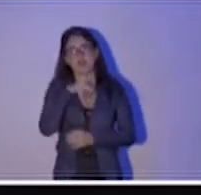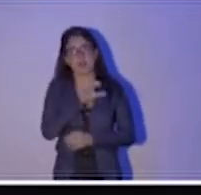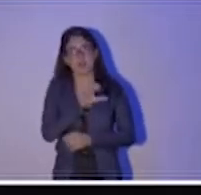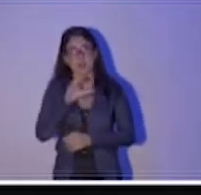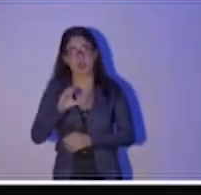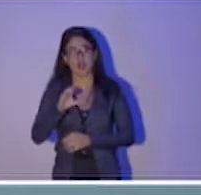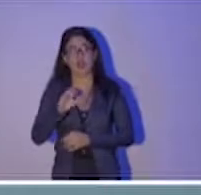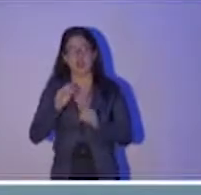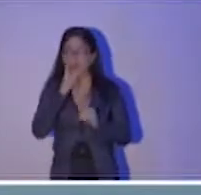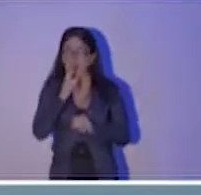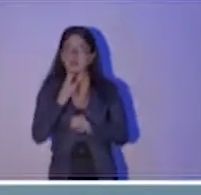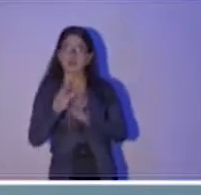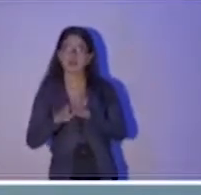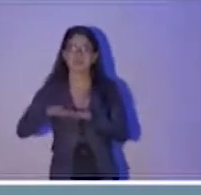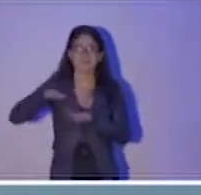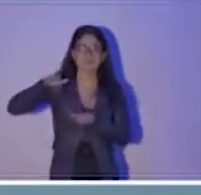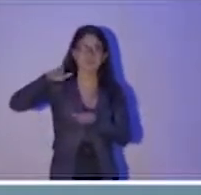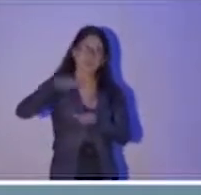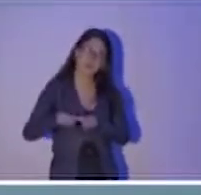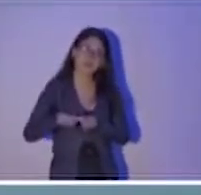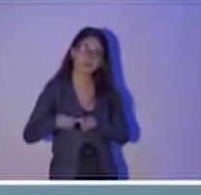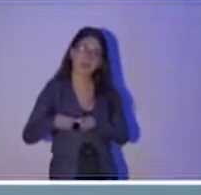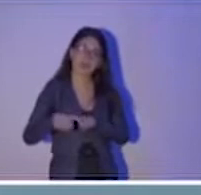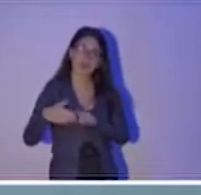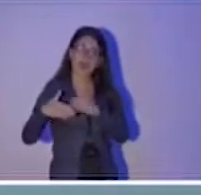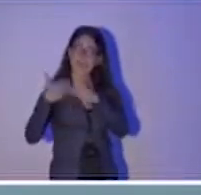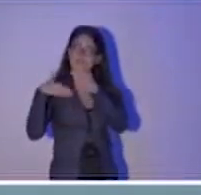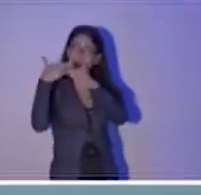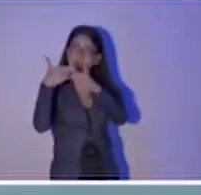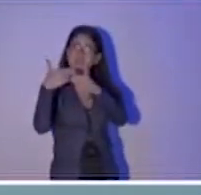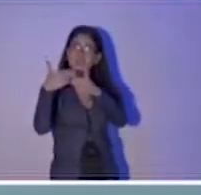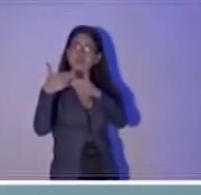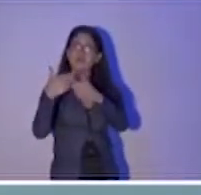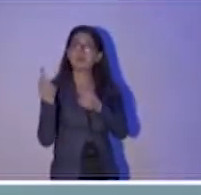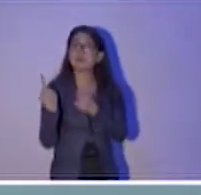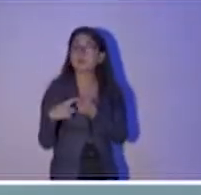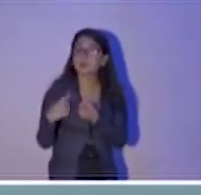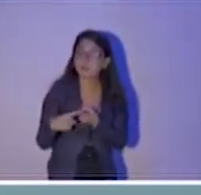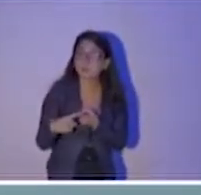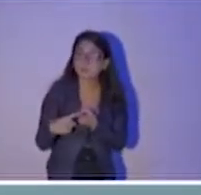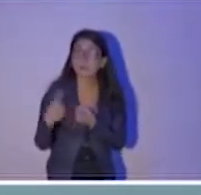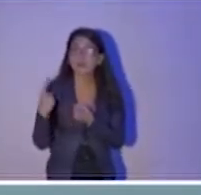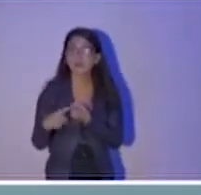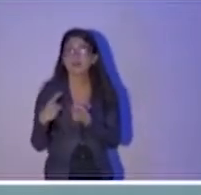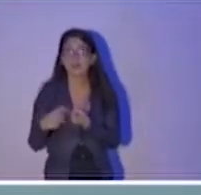Curricular. E ele dá esse passo importante porque uma coisa que eu tenho dito,